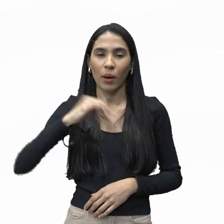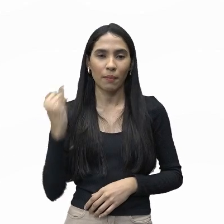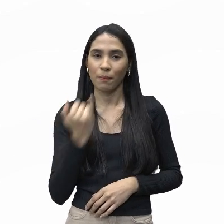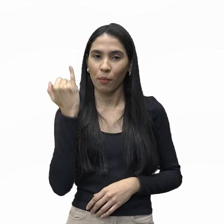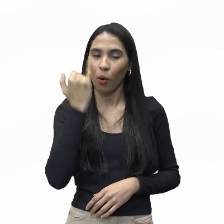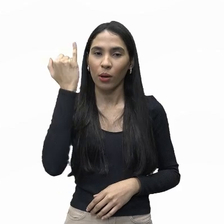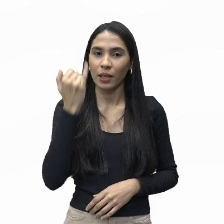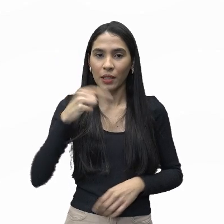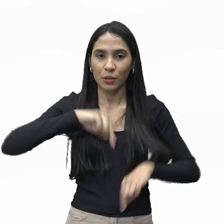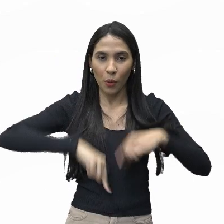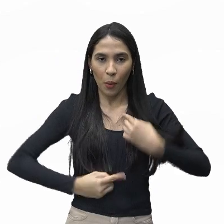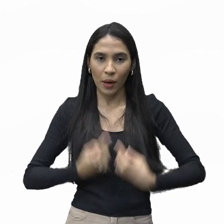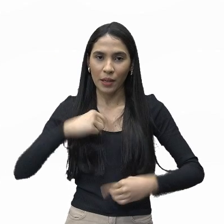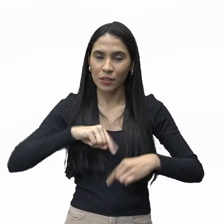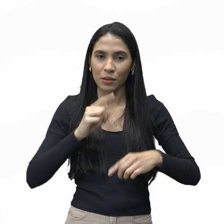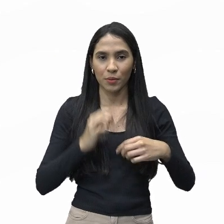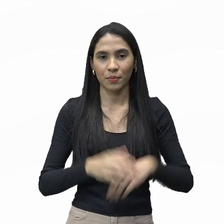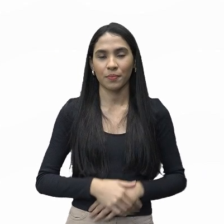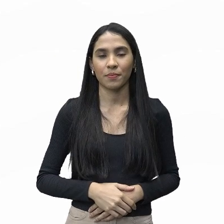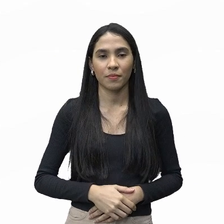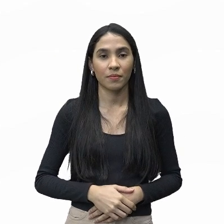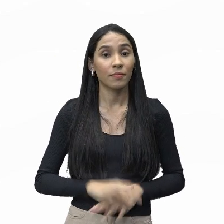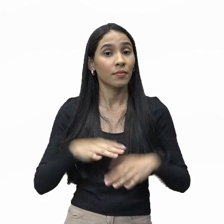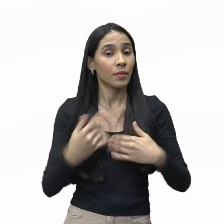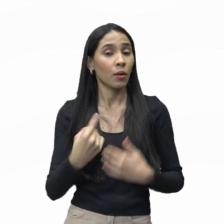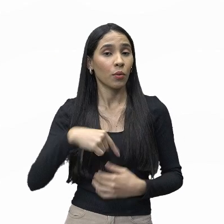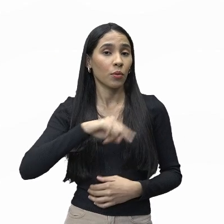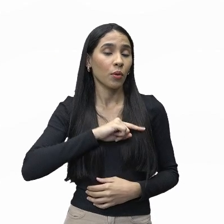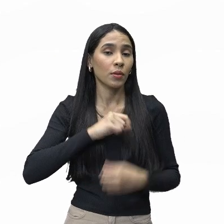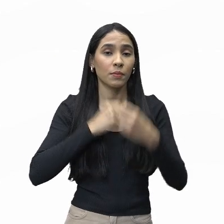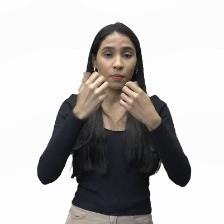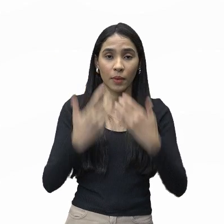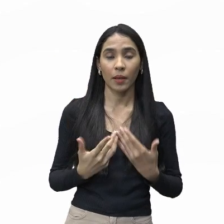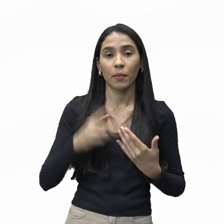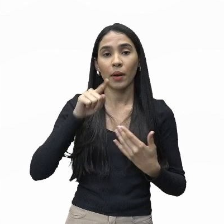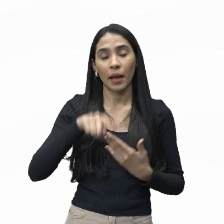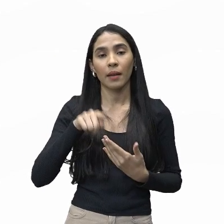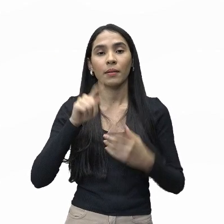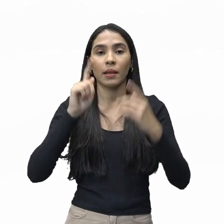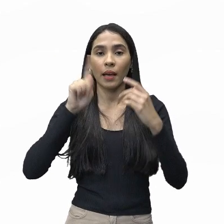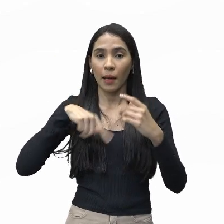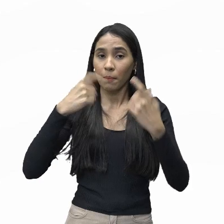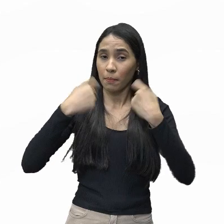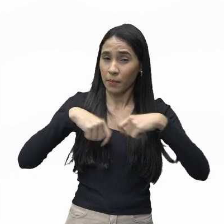funcionamento do seu organismo, certo? Então, como a gente falou, é necessário aí alguns